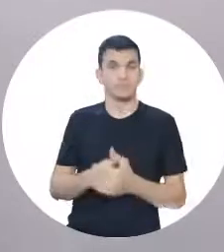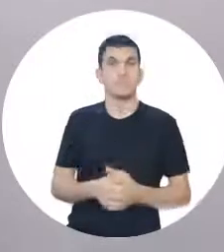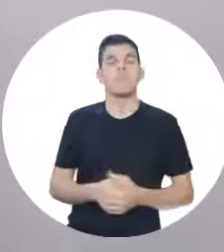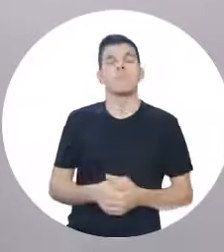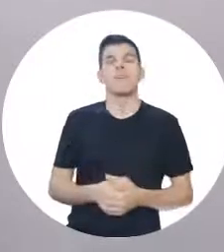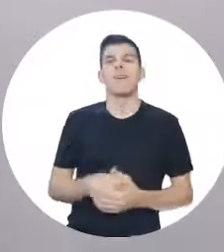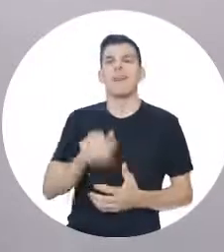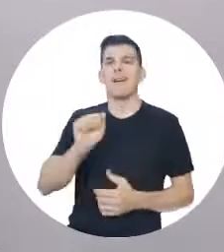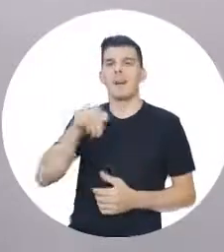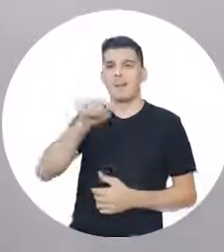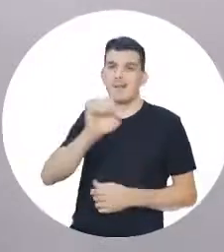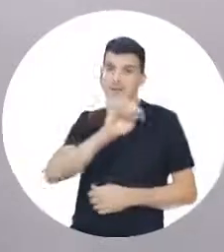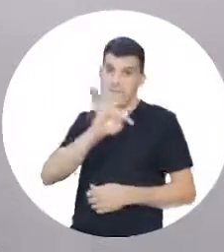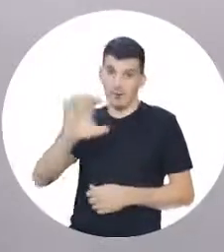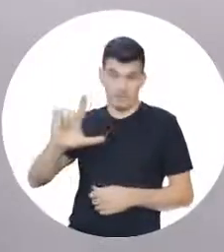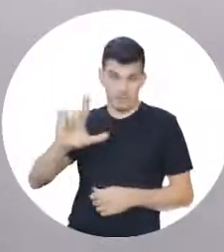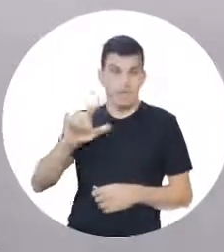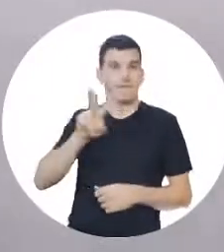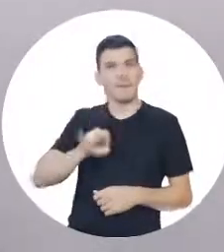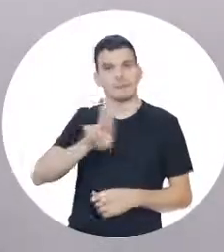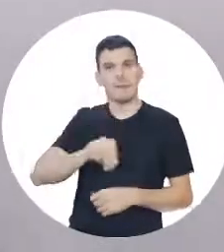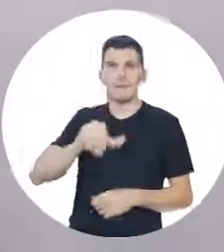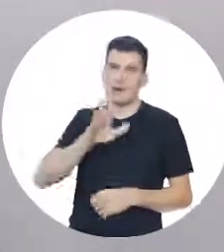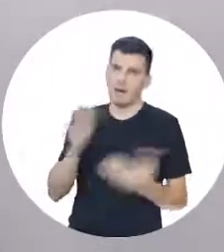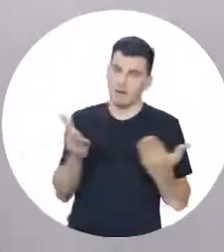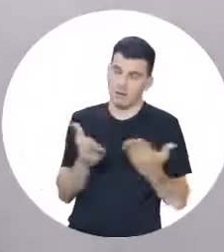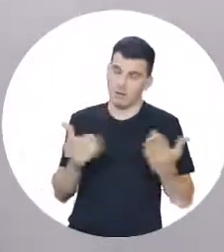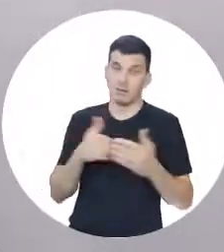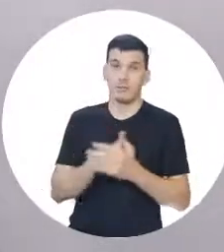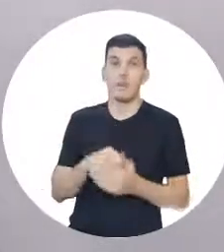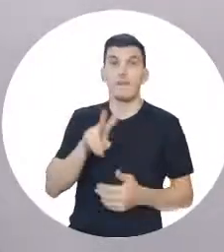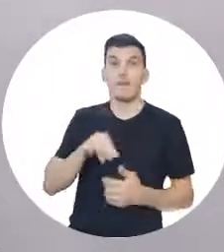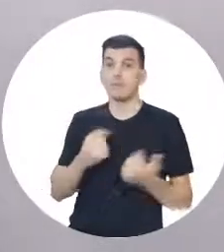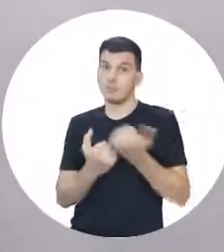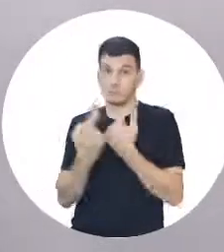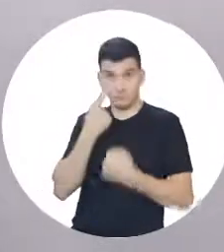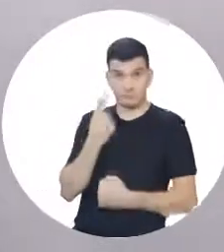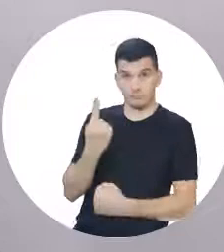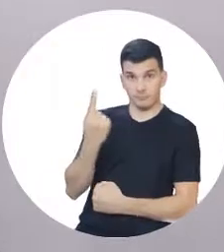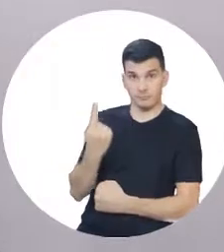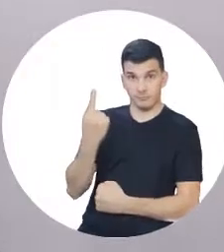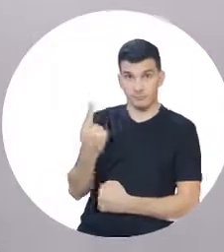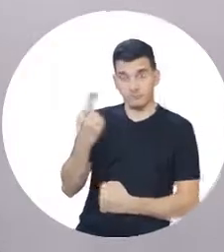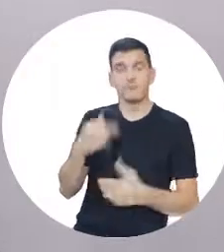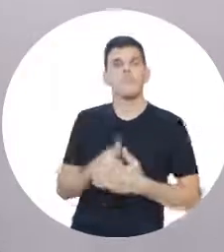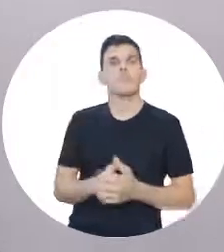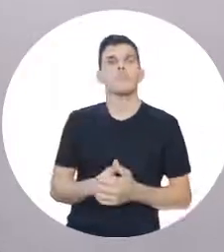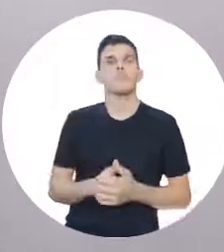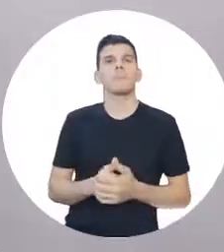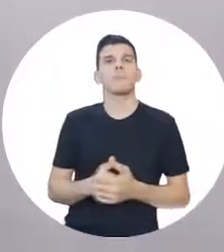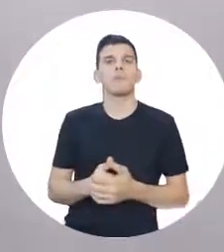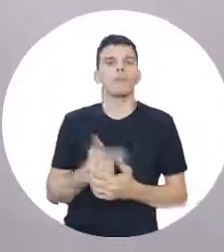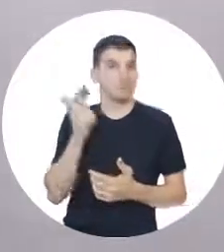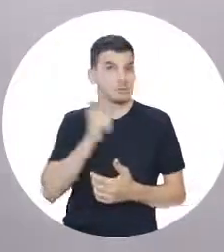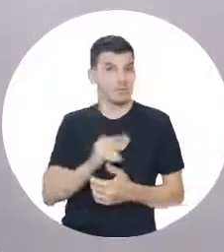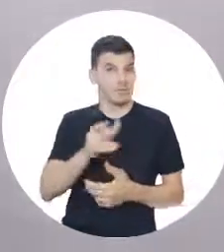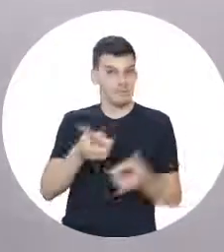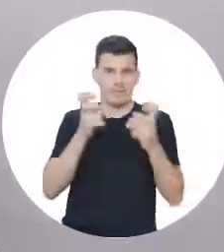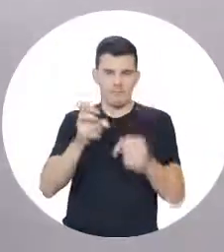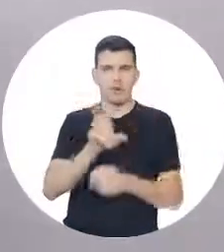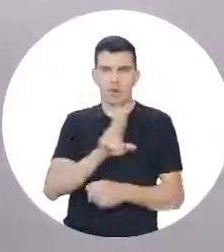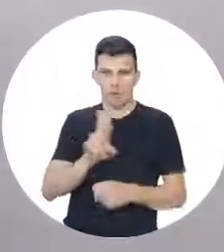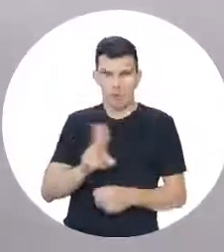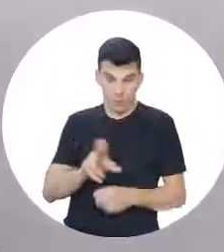elementos, no caso dos ametais, que é o que a gente vai mais utilizar, e vai utilizar essas terminações aqui a fim de dar